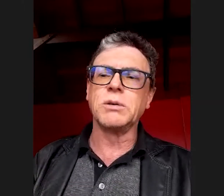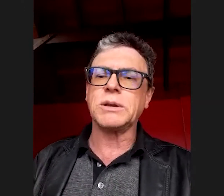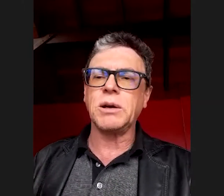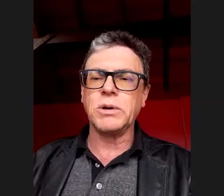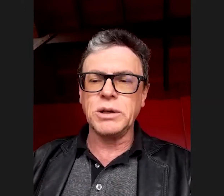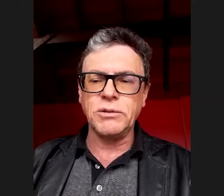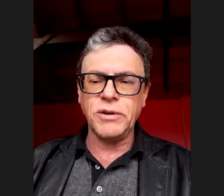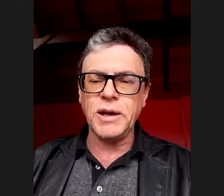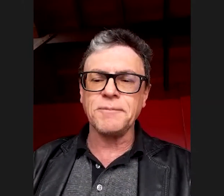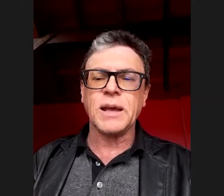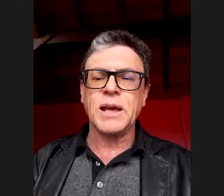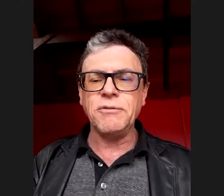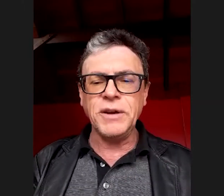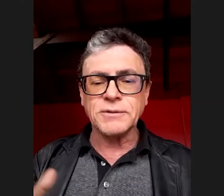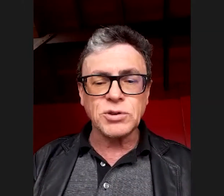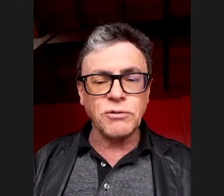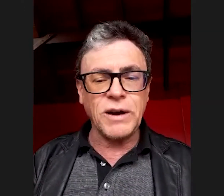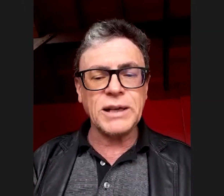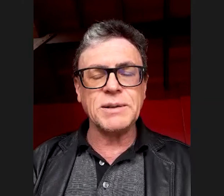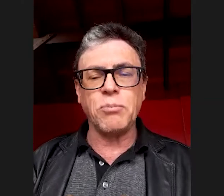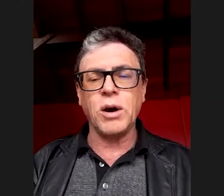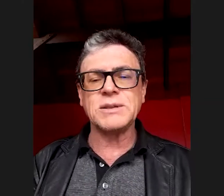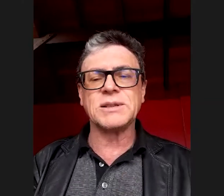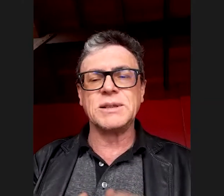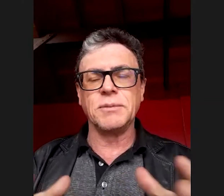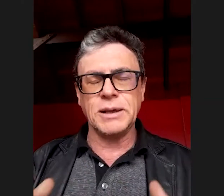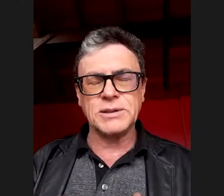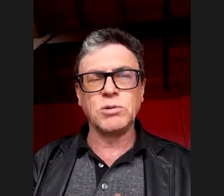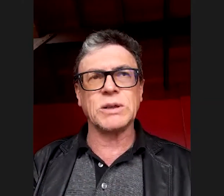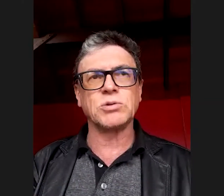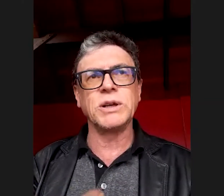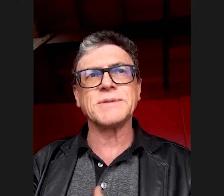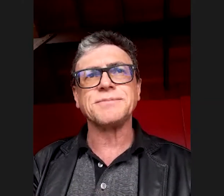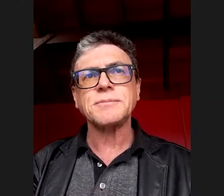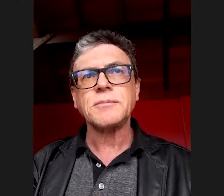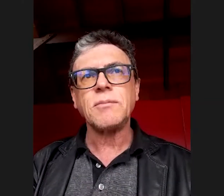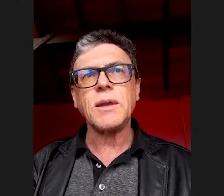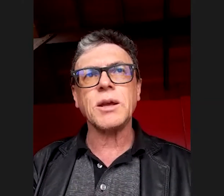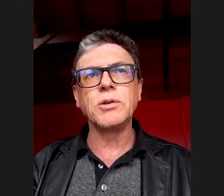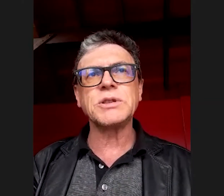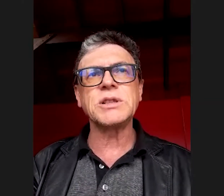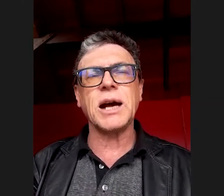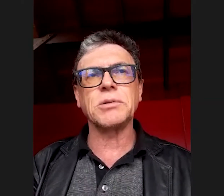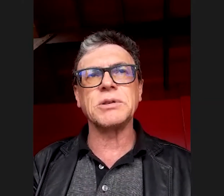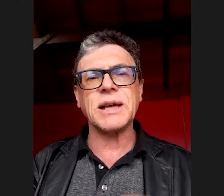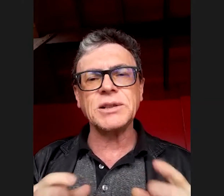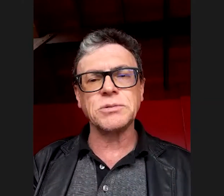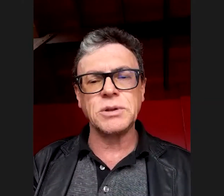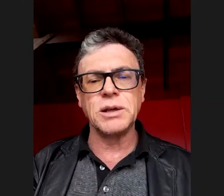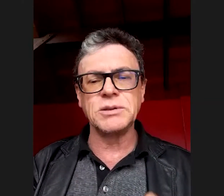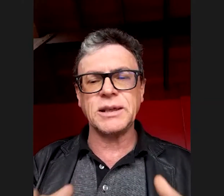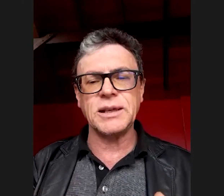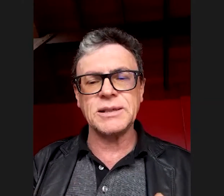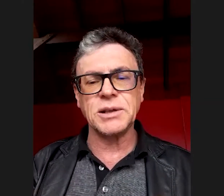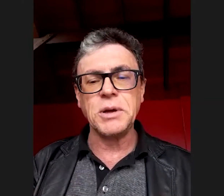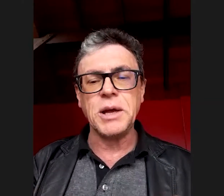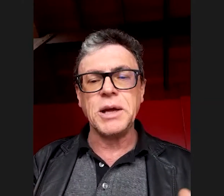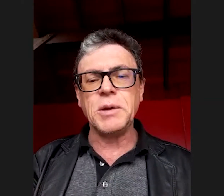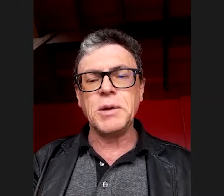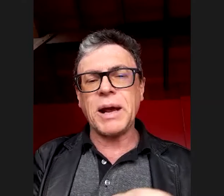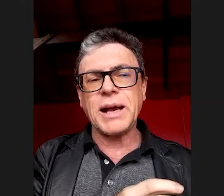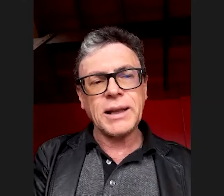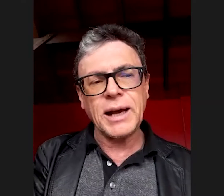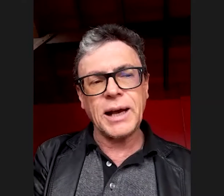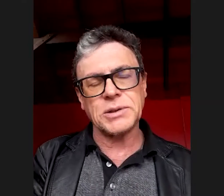do ano, até o ano que vem. Enfim, são várias hipóteses, situações que o sindicato está estudando, está analisando,